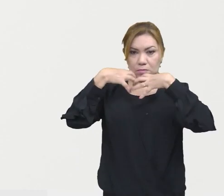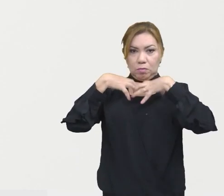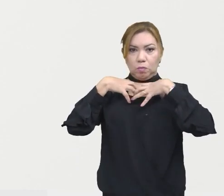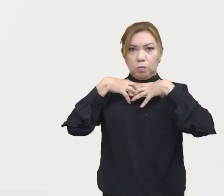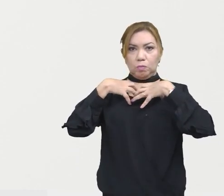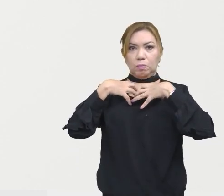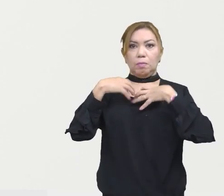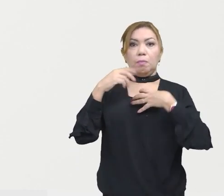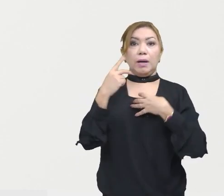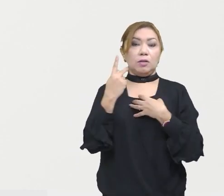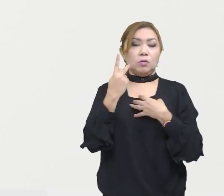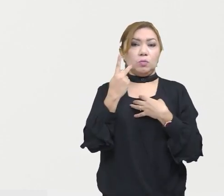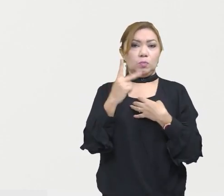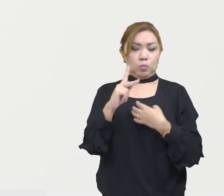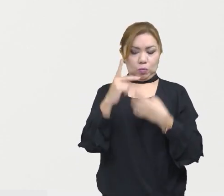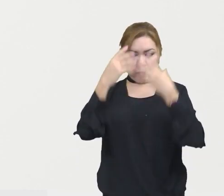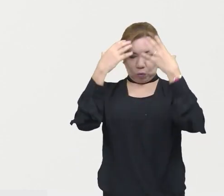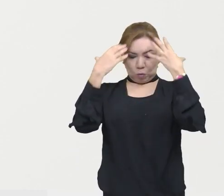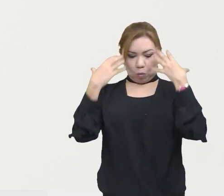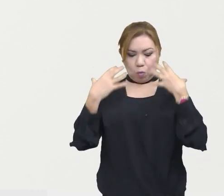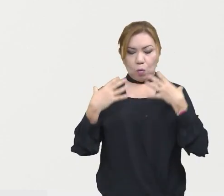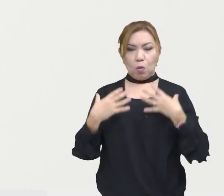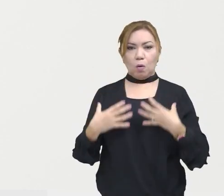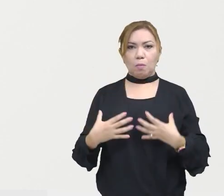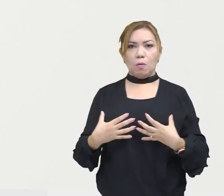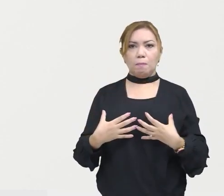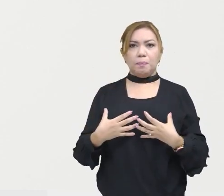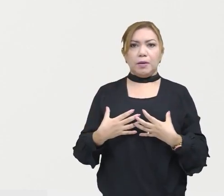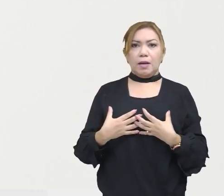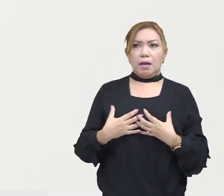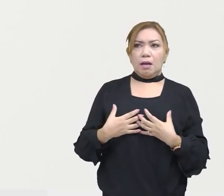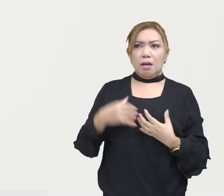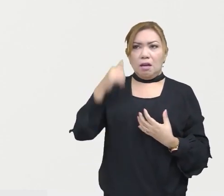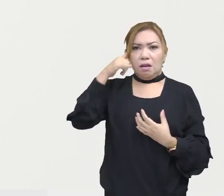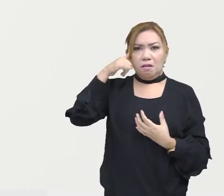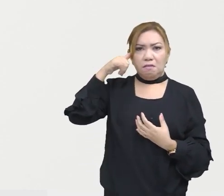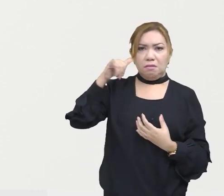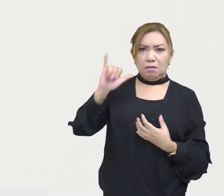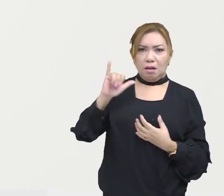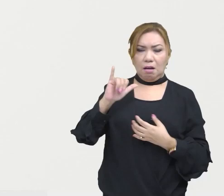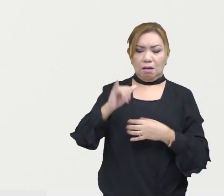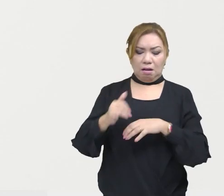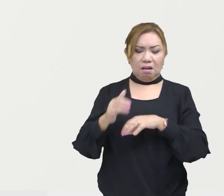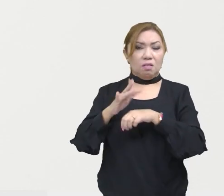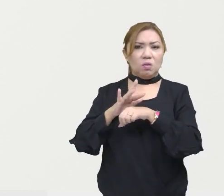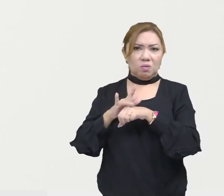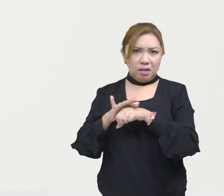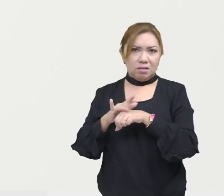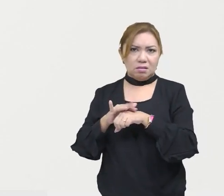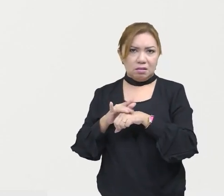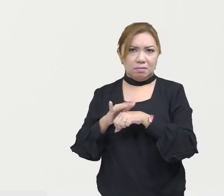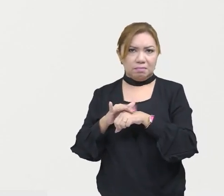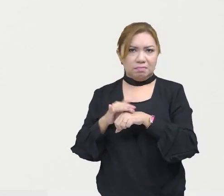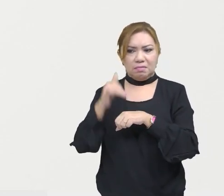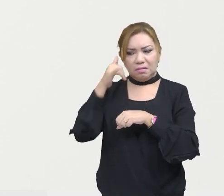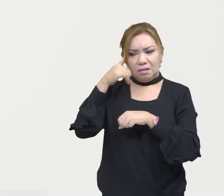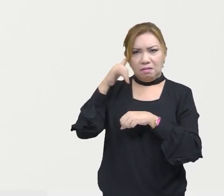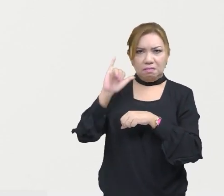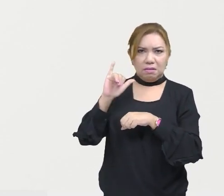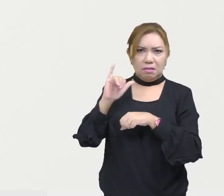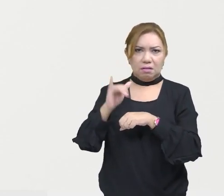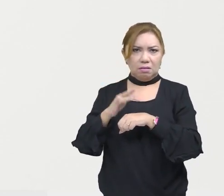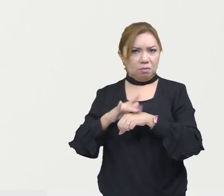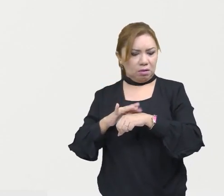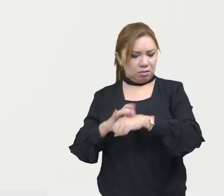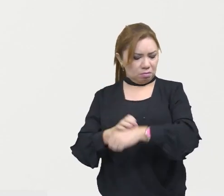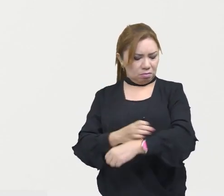imunológico e manutenção de tecido. As frutas são um exemplo de vitaminas. Vocês conhecem as